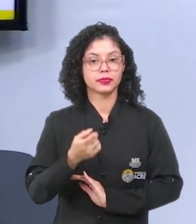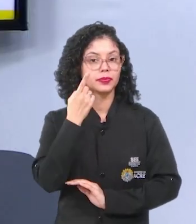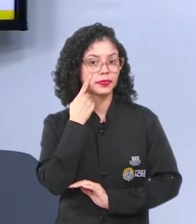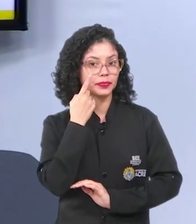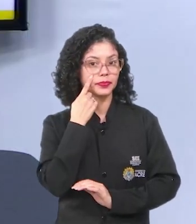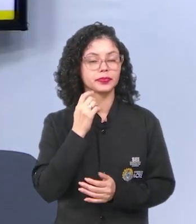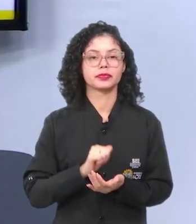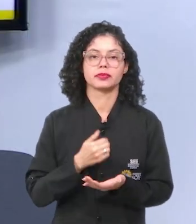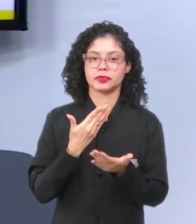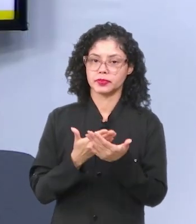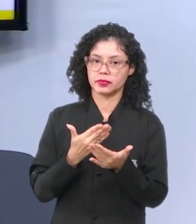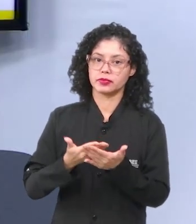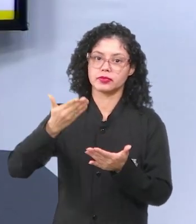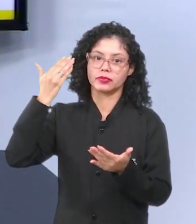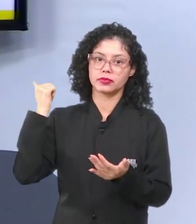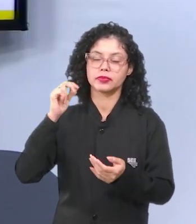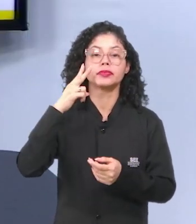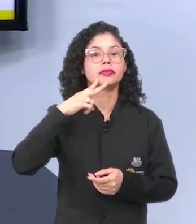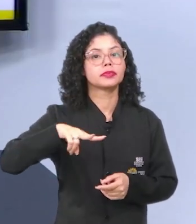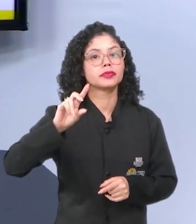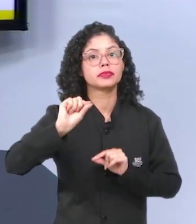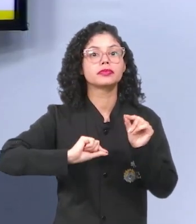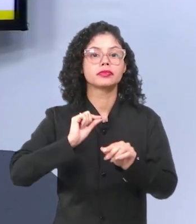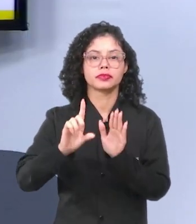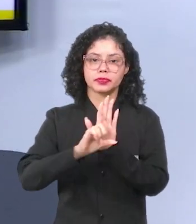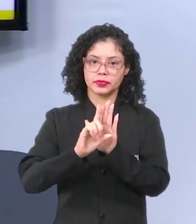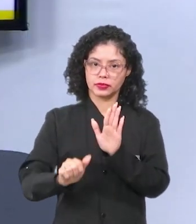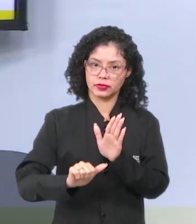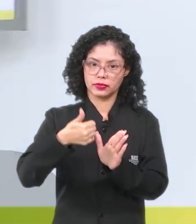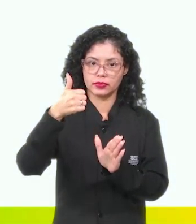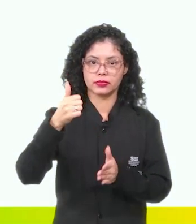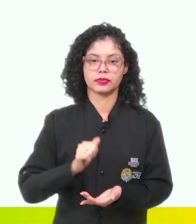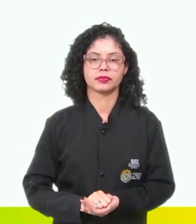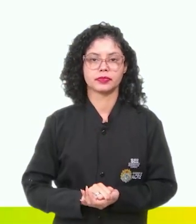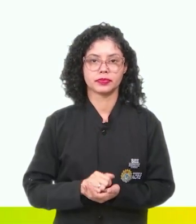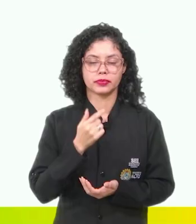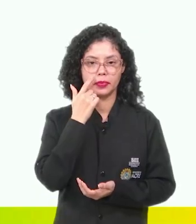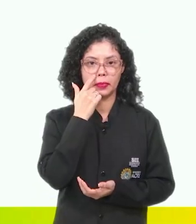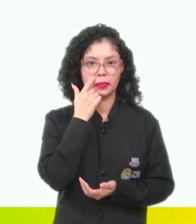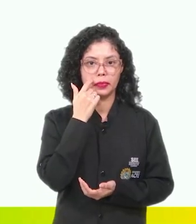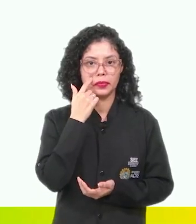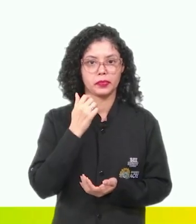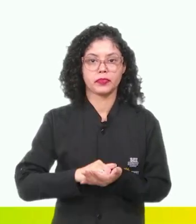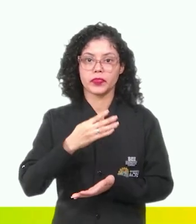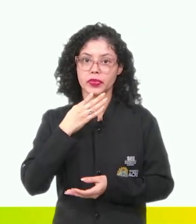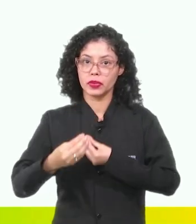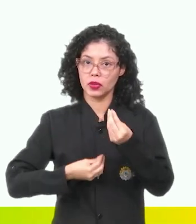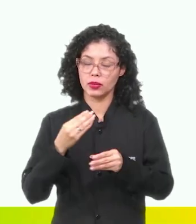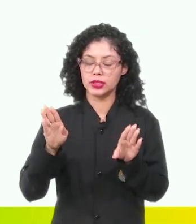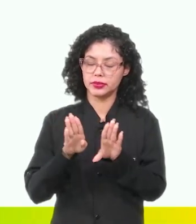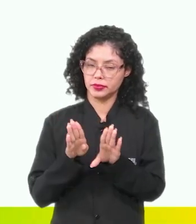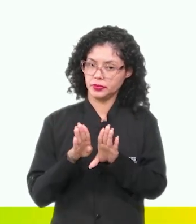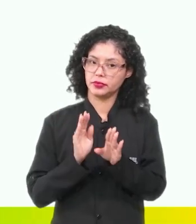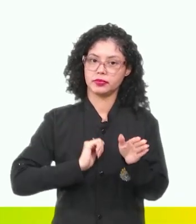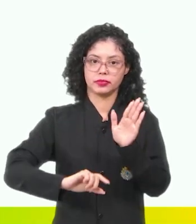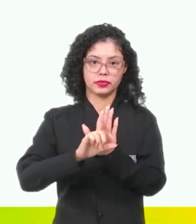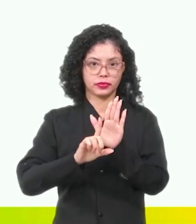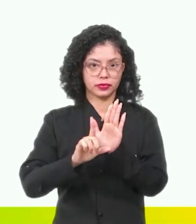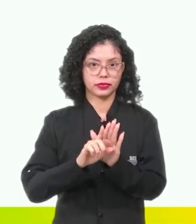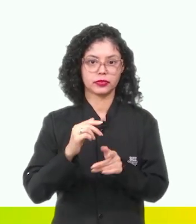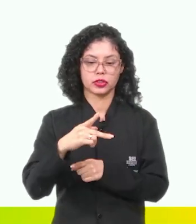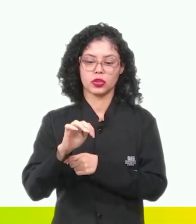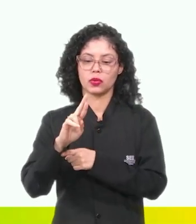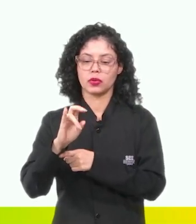na aula passada a gente viu quem? Primeira lei de Mendel, que fala o quê? Olha só. Conhecido também, pessoal, lei da pureza